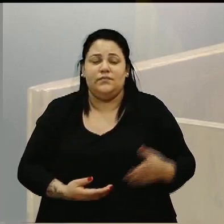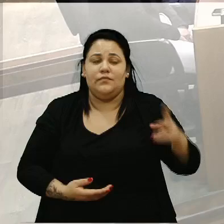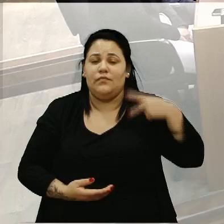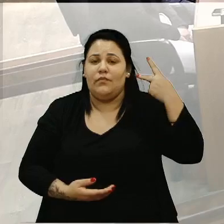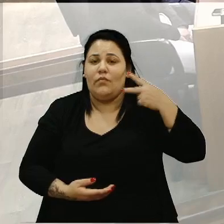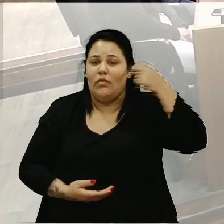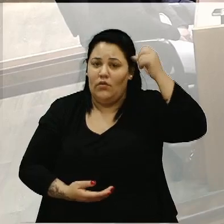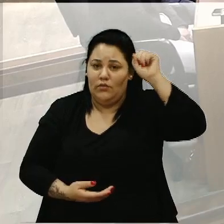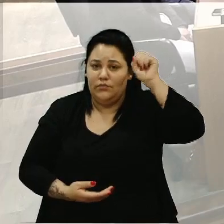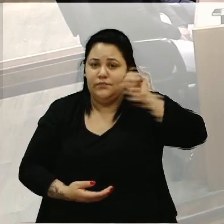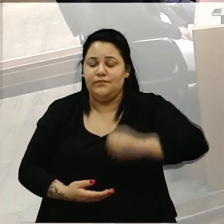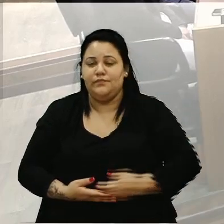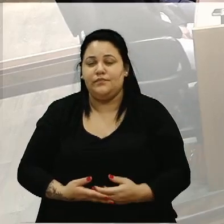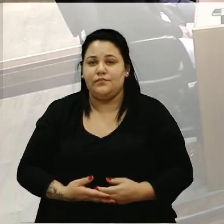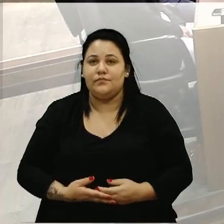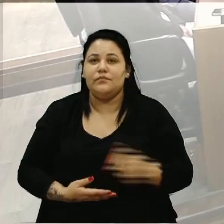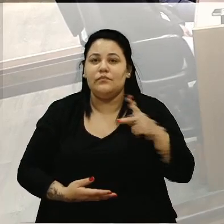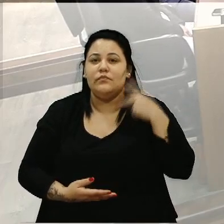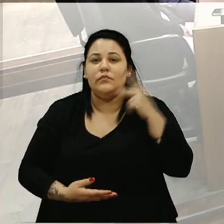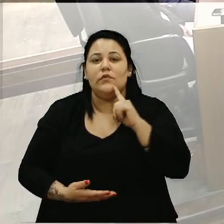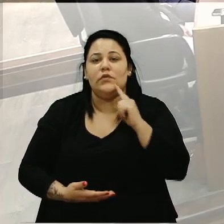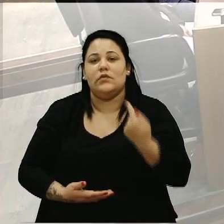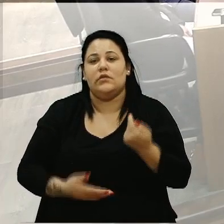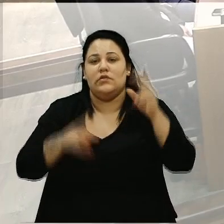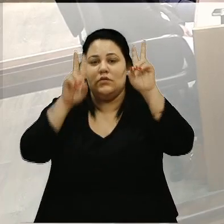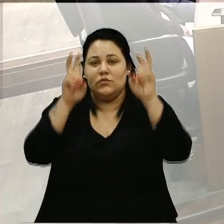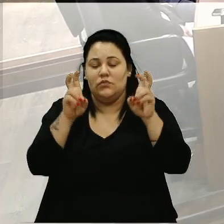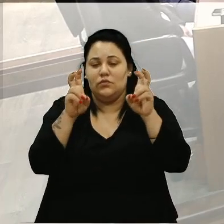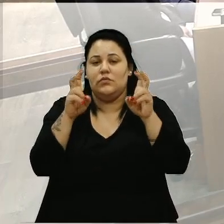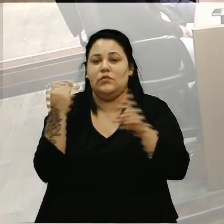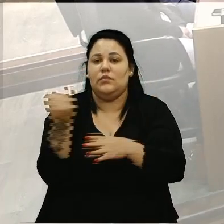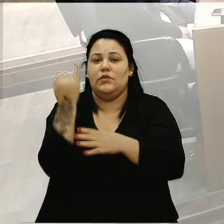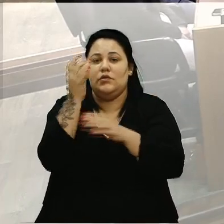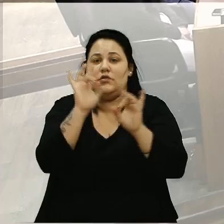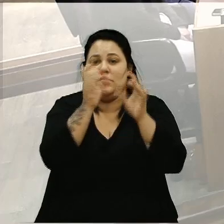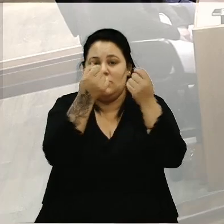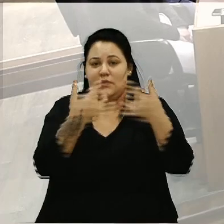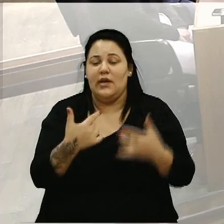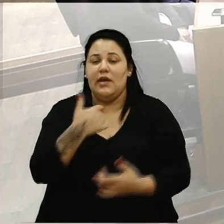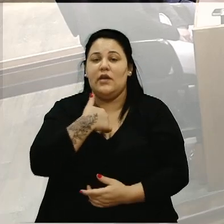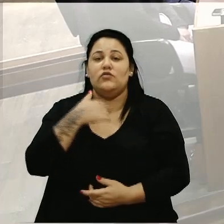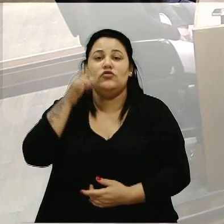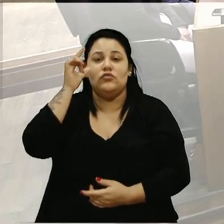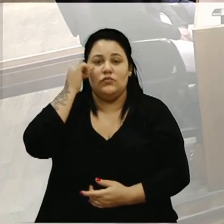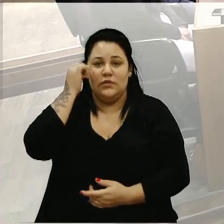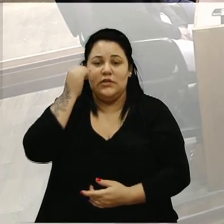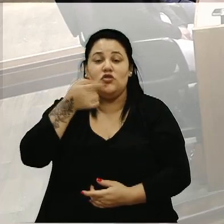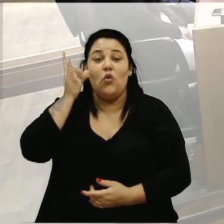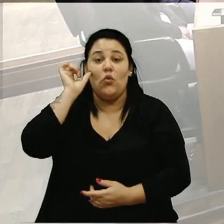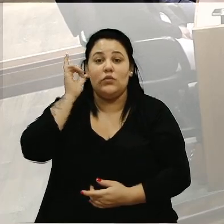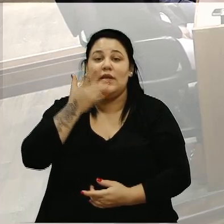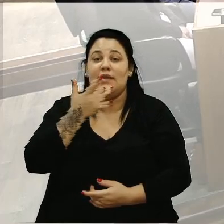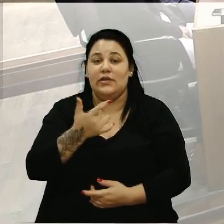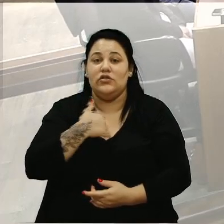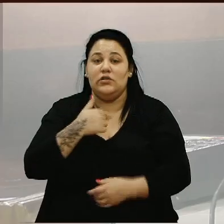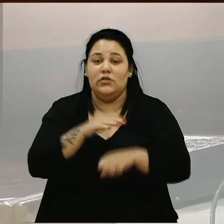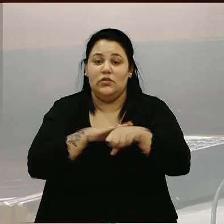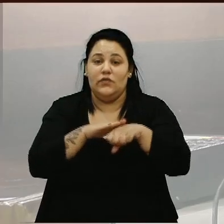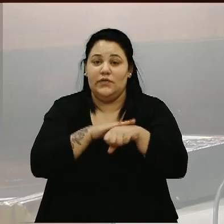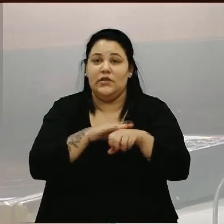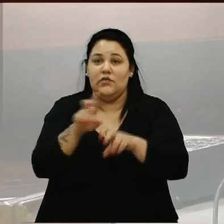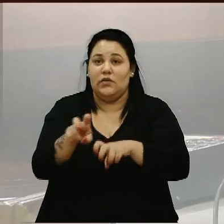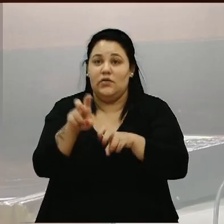A vereadora Gladys, é um tema muito importante, só para relatar que eu estive lá ontem à tarde eu estive conversando com os